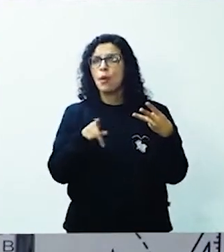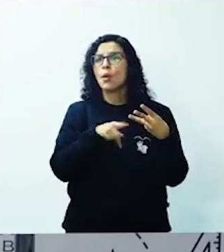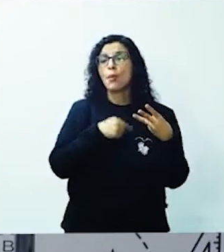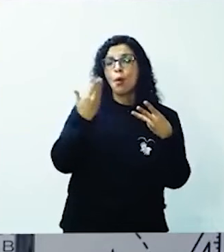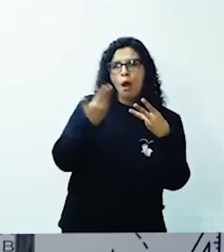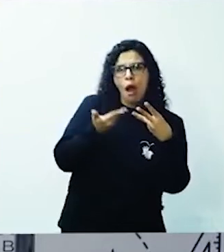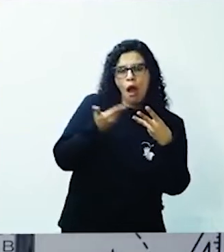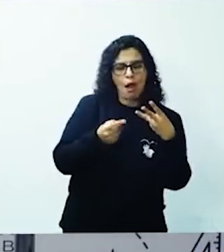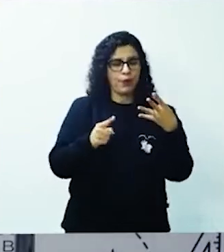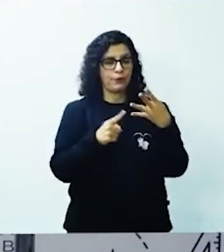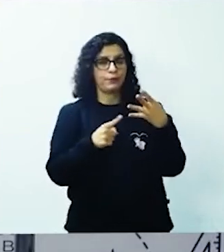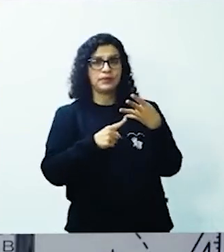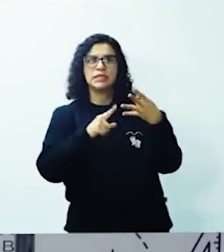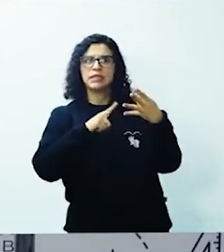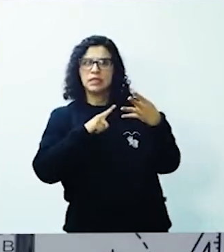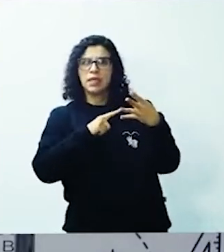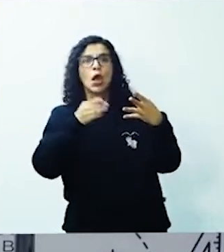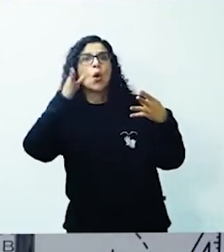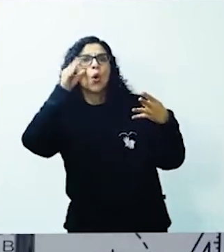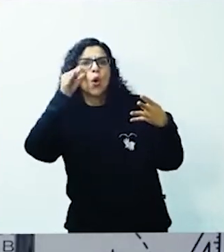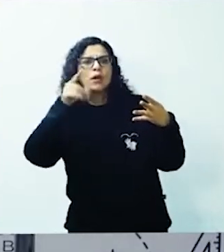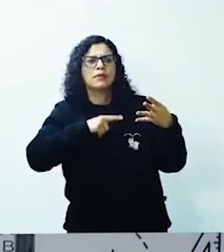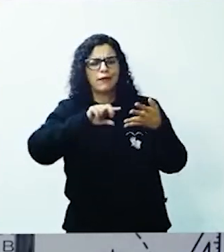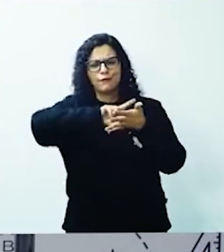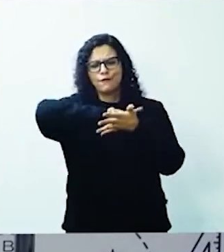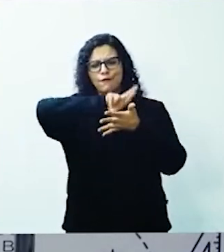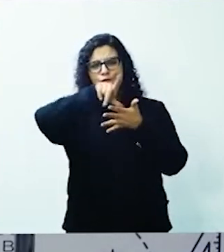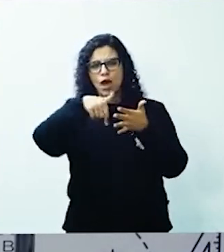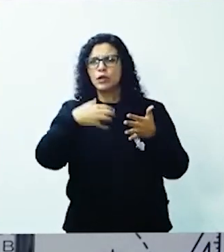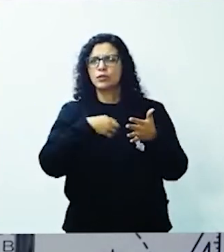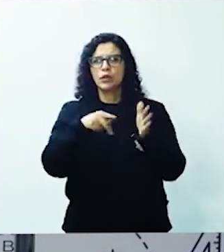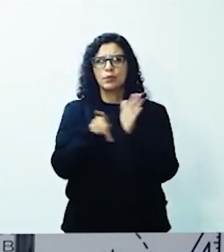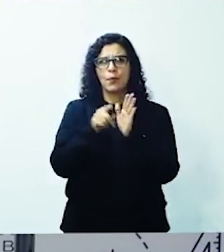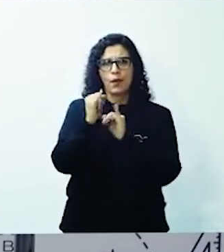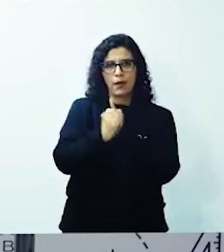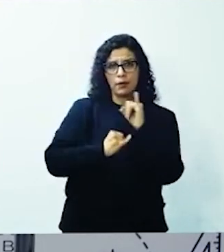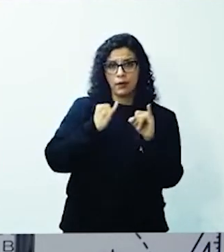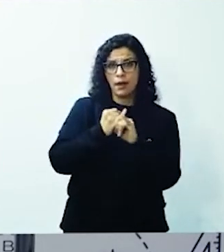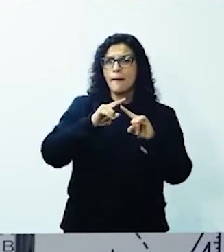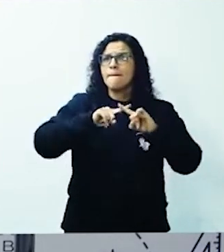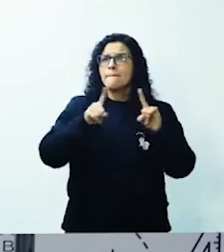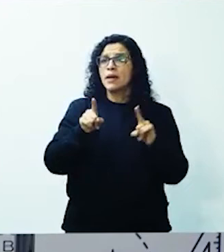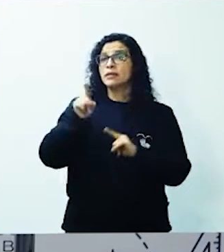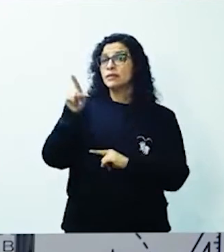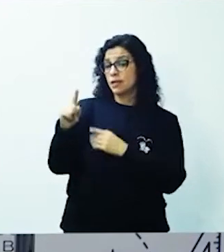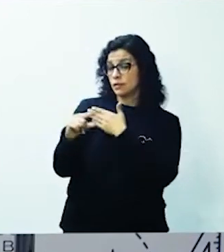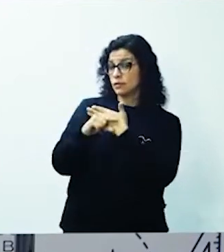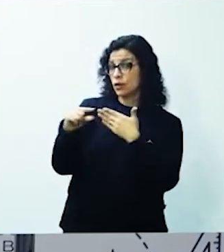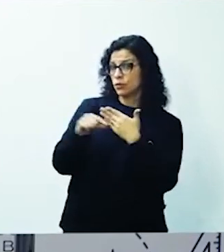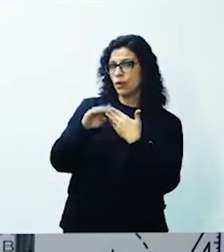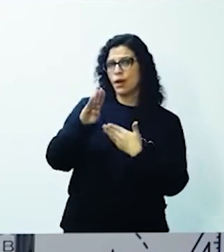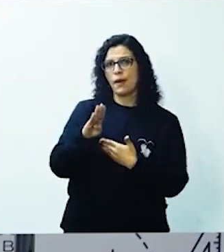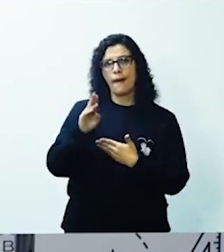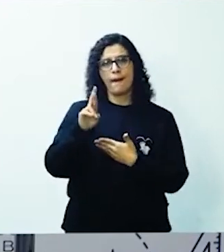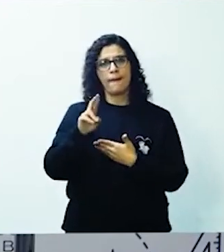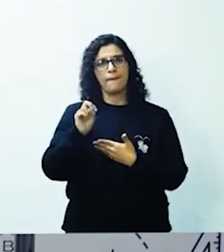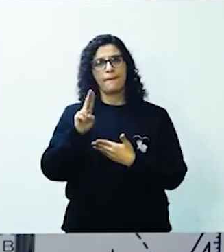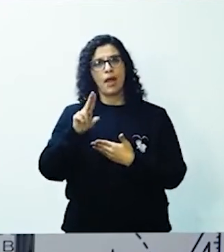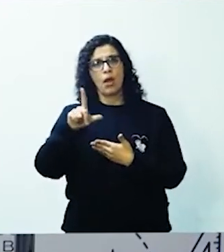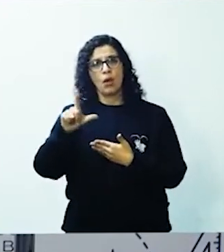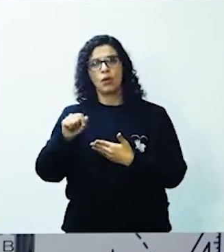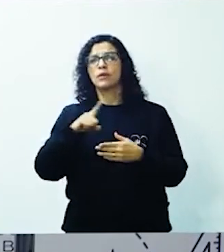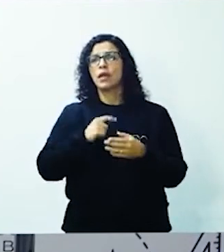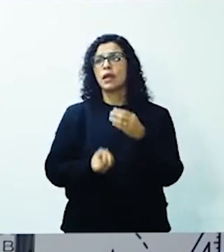aula, temos também canais de curiosidades e assim por diante. E o Nosso autor, o Braulio, ele fez o